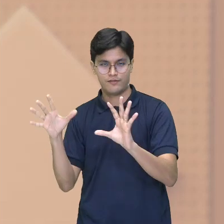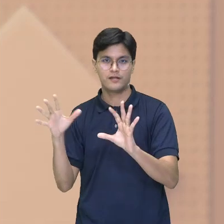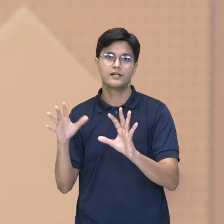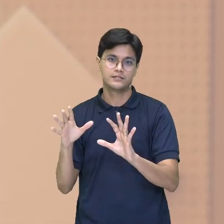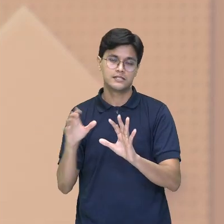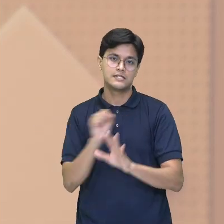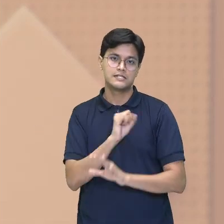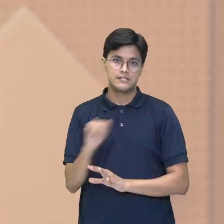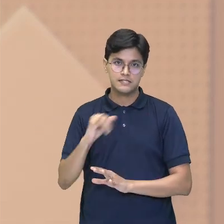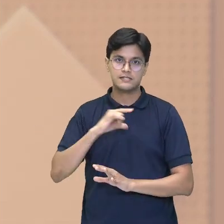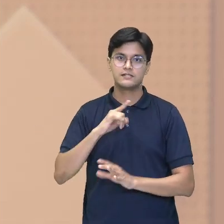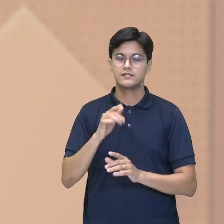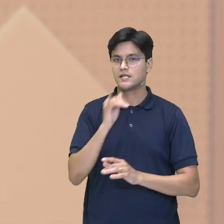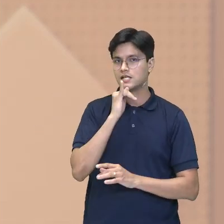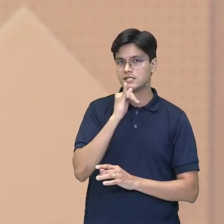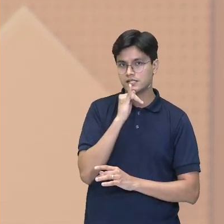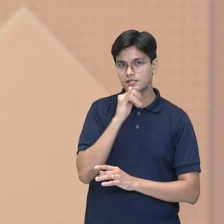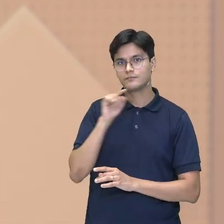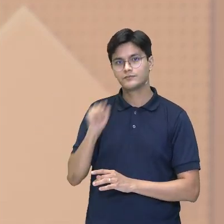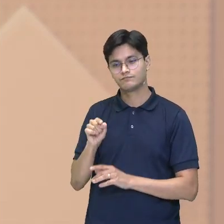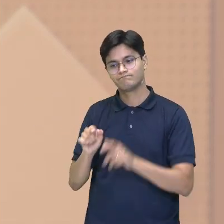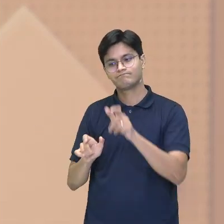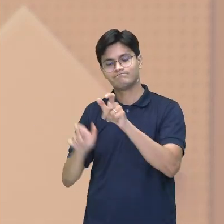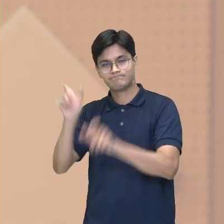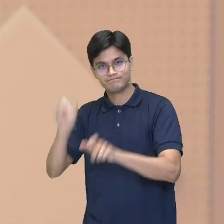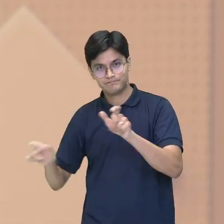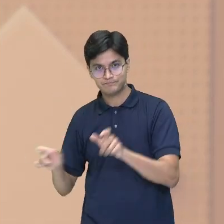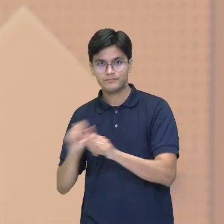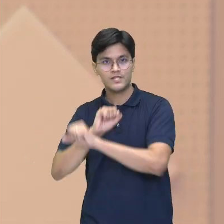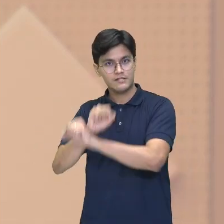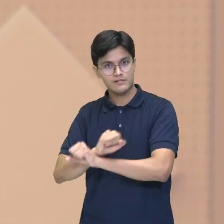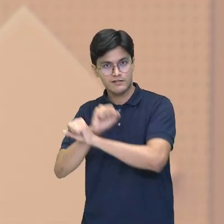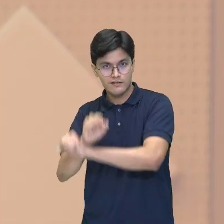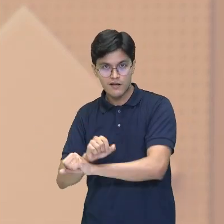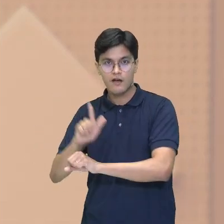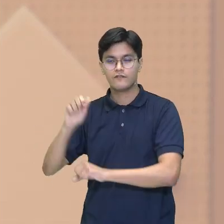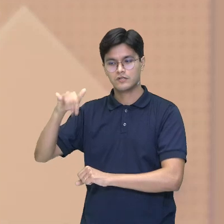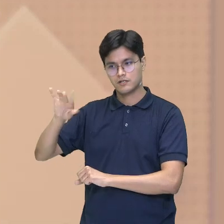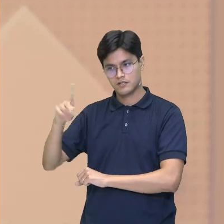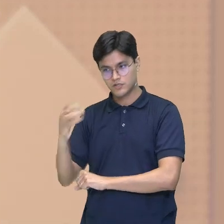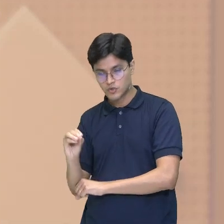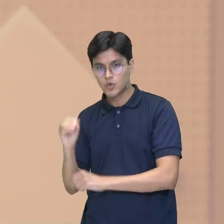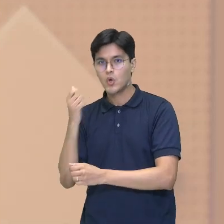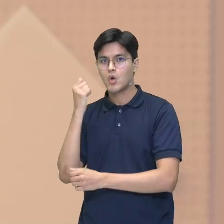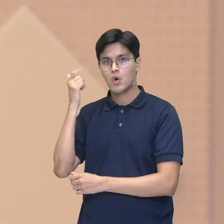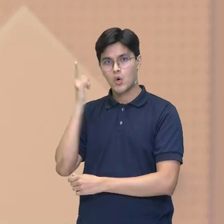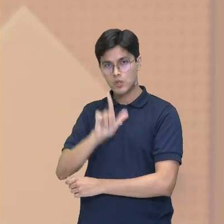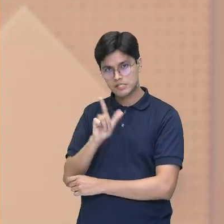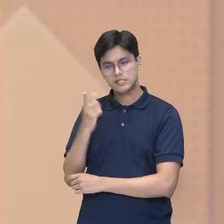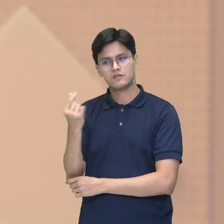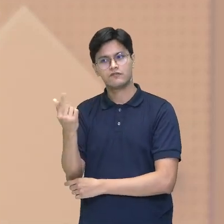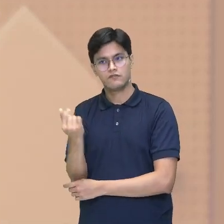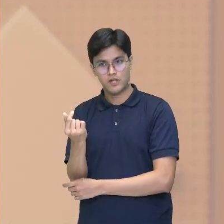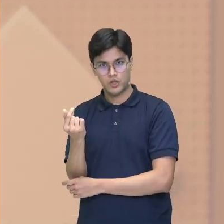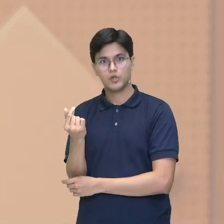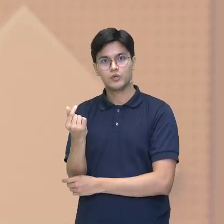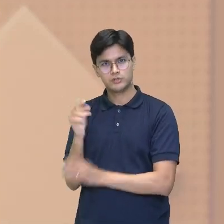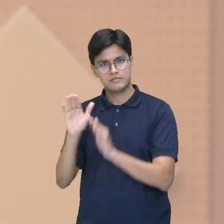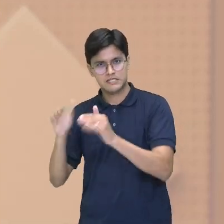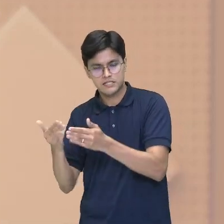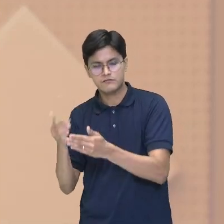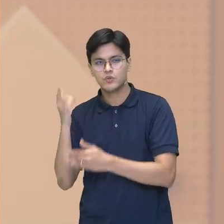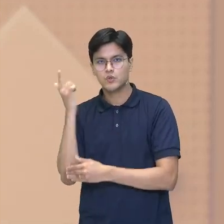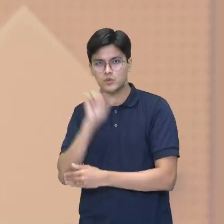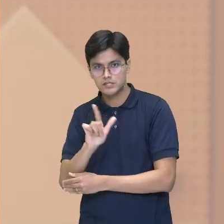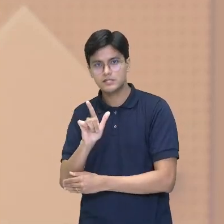de escravizados de ganho, eles conseguiam ganhar um certo valor, um certo dinheiro, e eles conseguiam, às